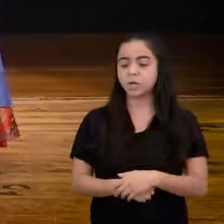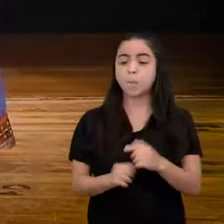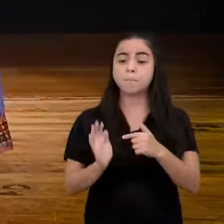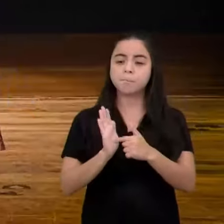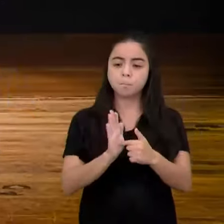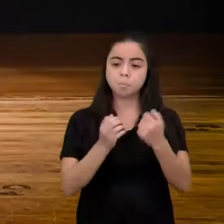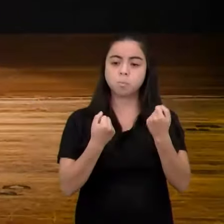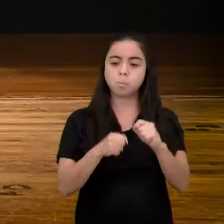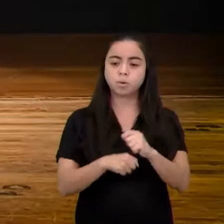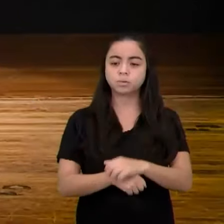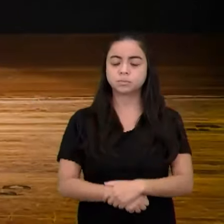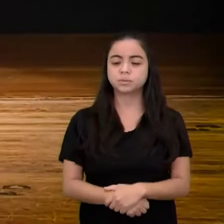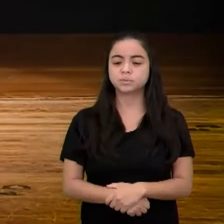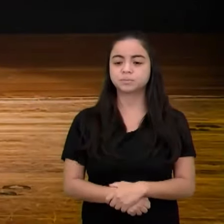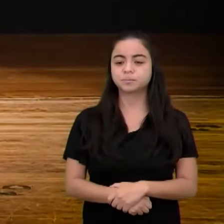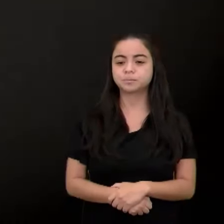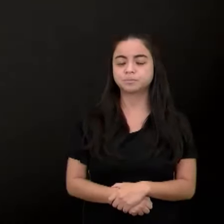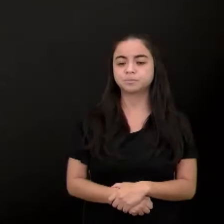quero ver.